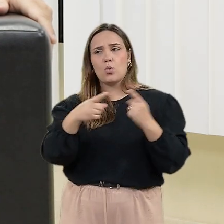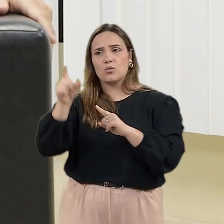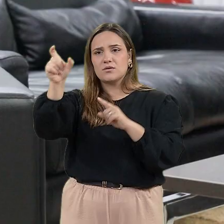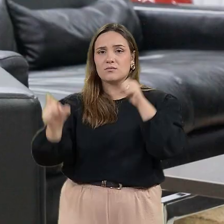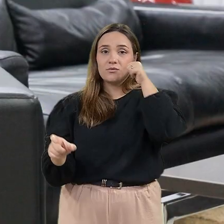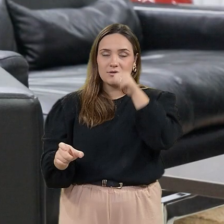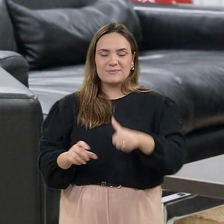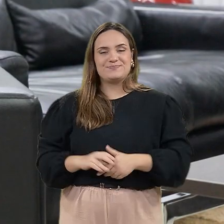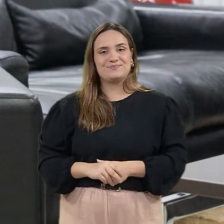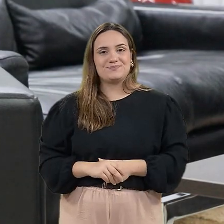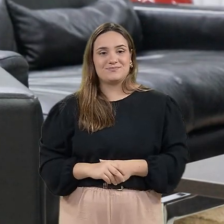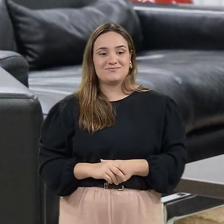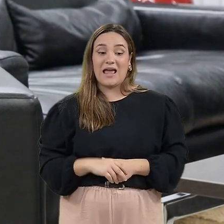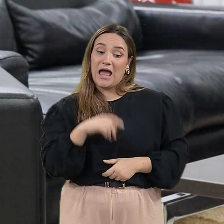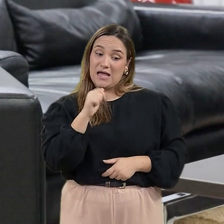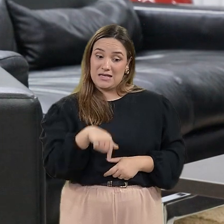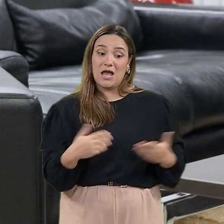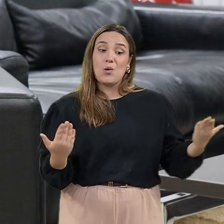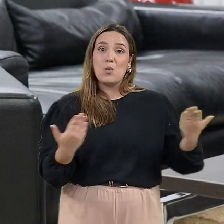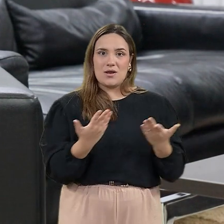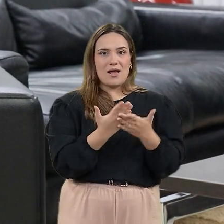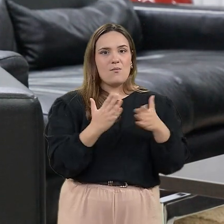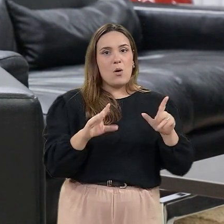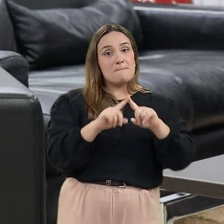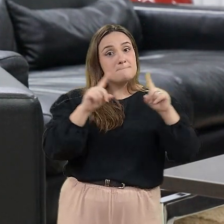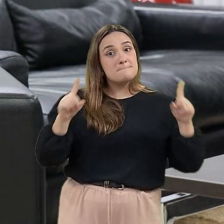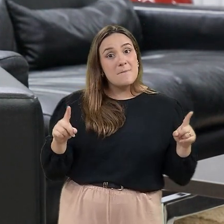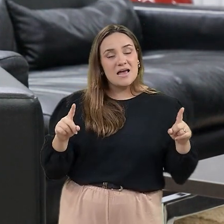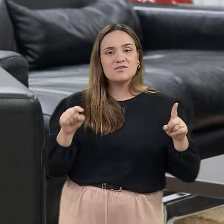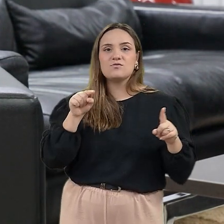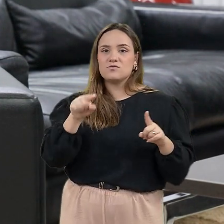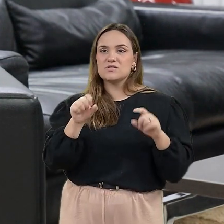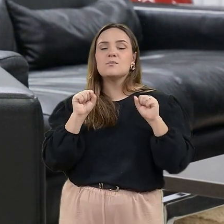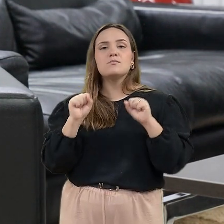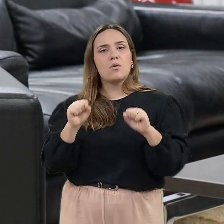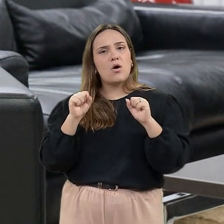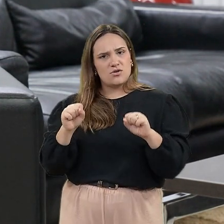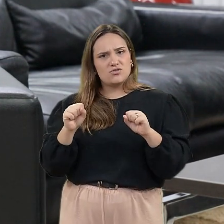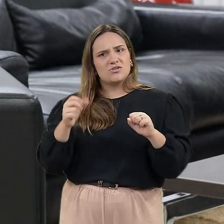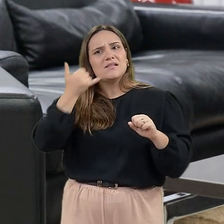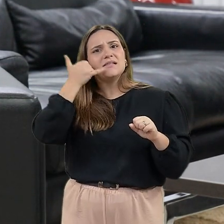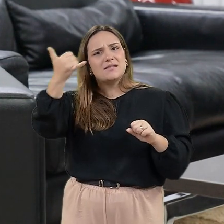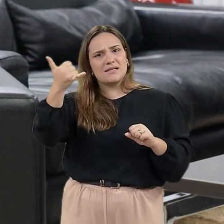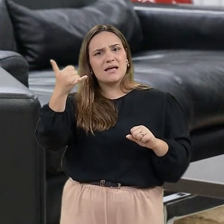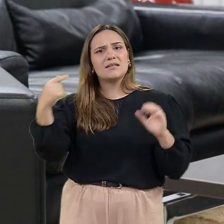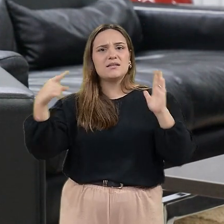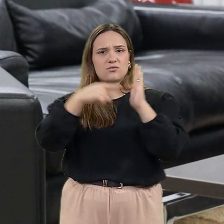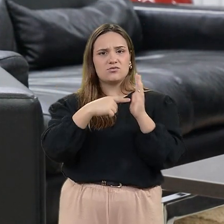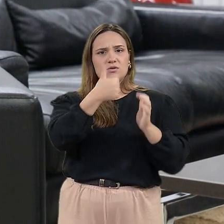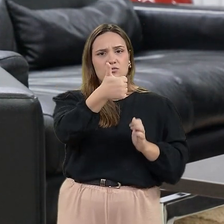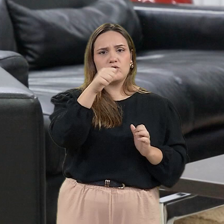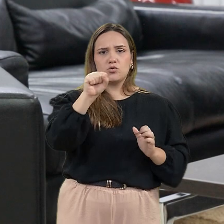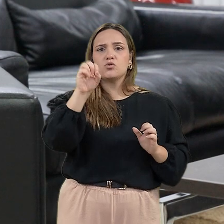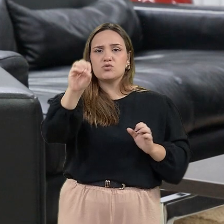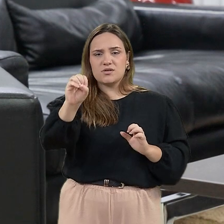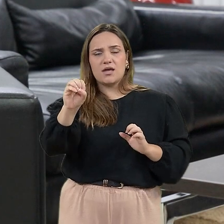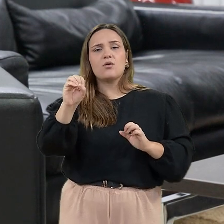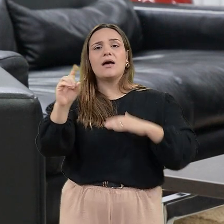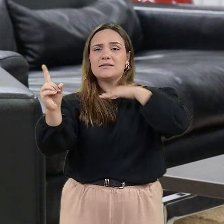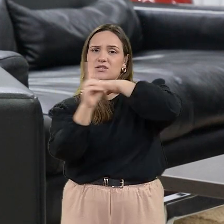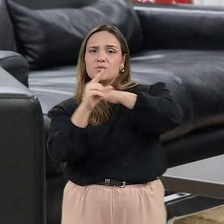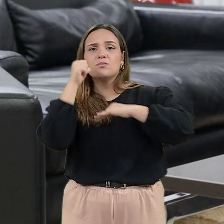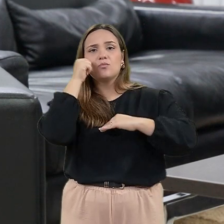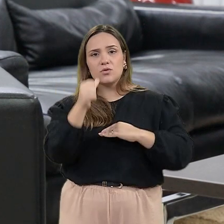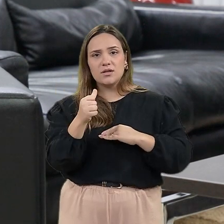mulher. Esta edição fica por aqui, lembrando da Central de Atendimento à Mulher pelo 180,